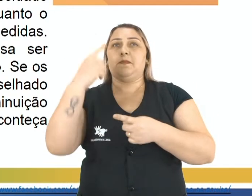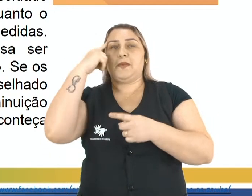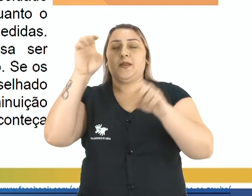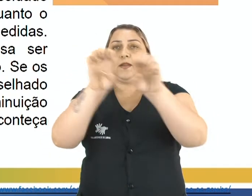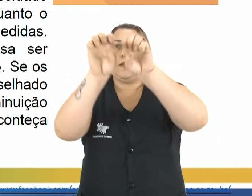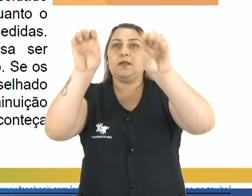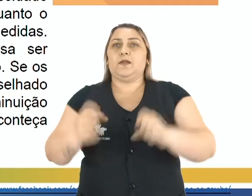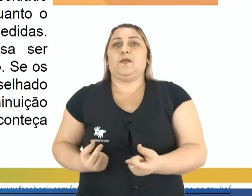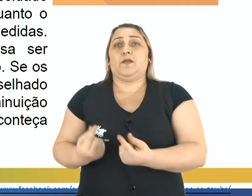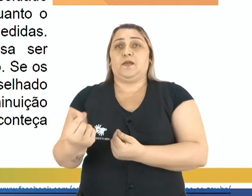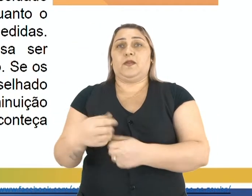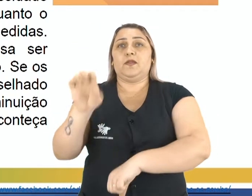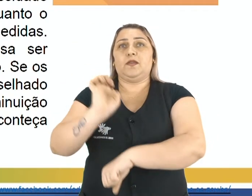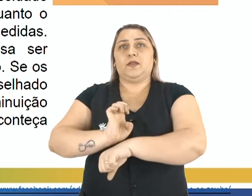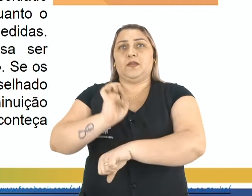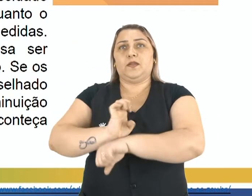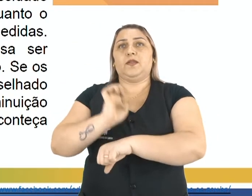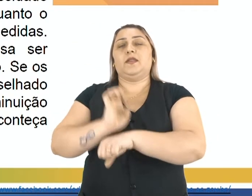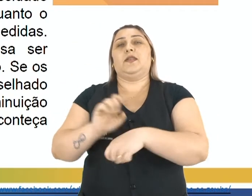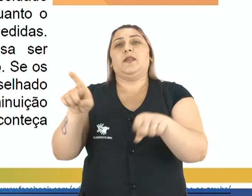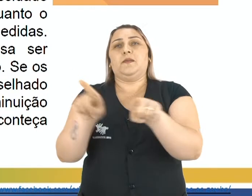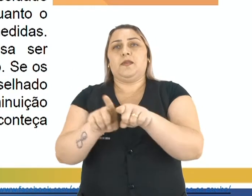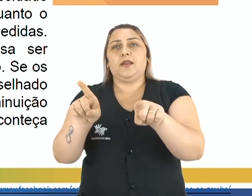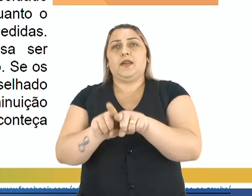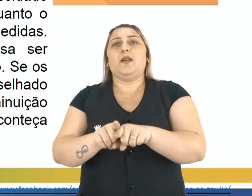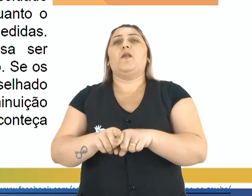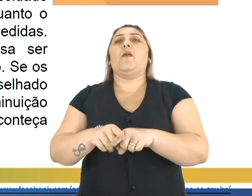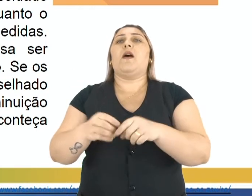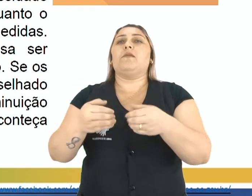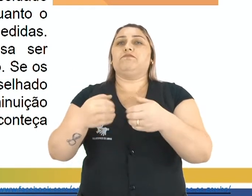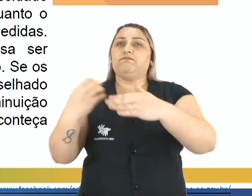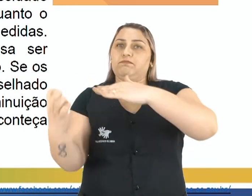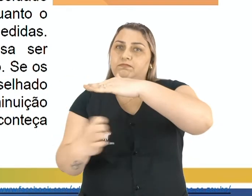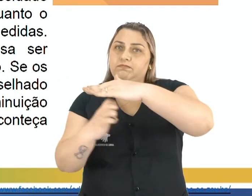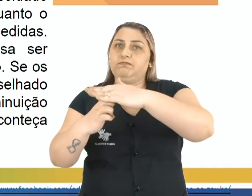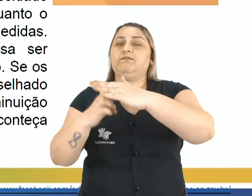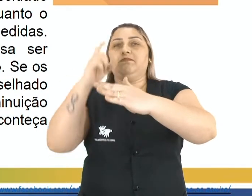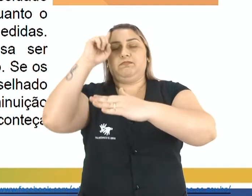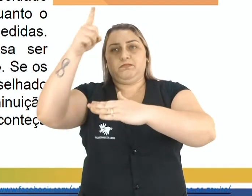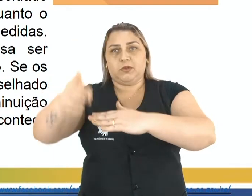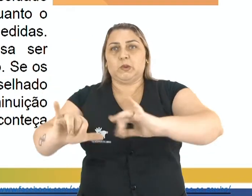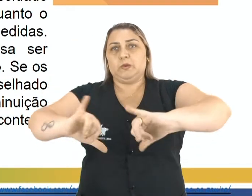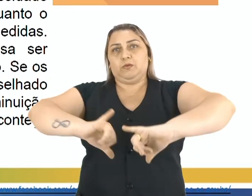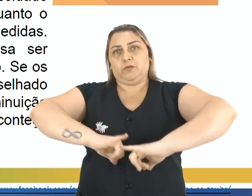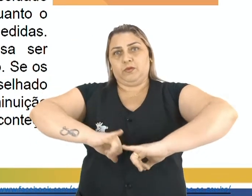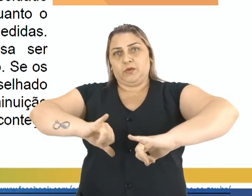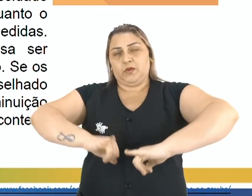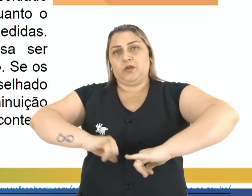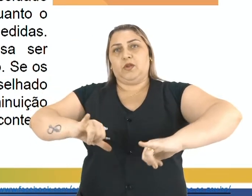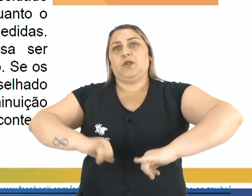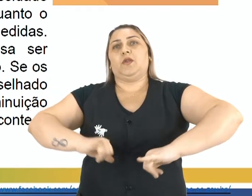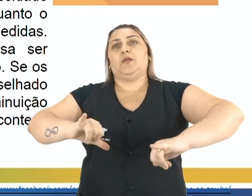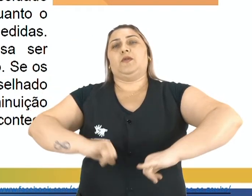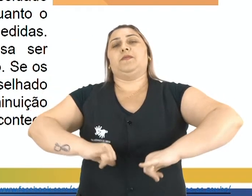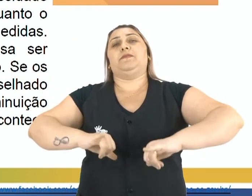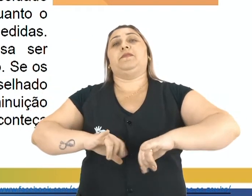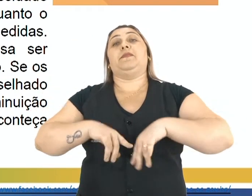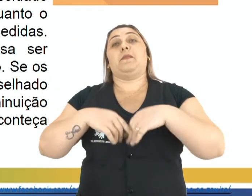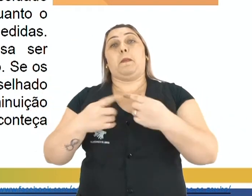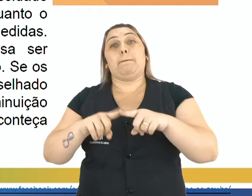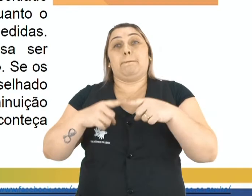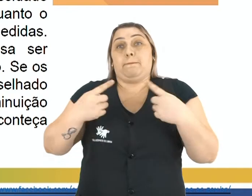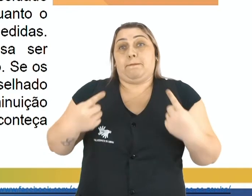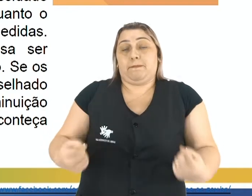na estrutura financeira do Estado e no quanto o comércio e os empresários estão sofrendo com essas medidas.